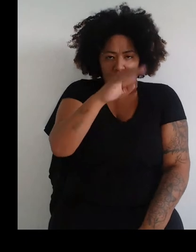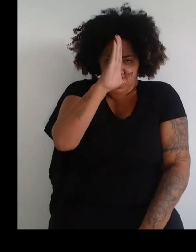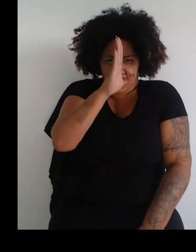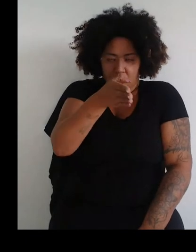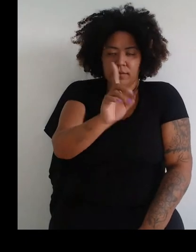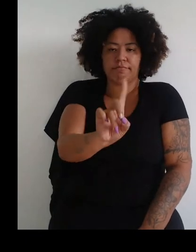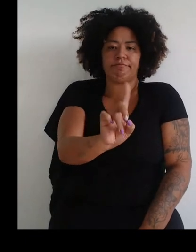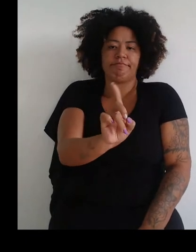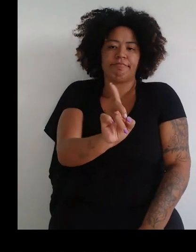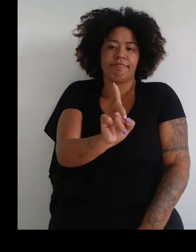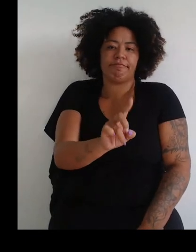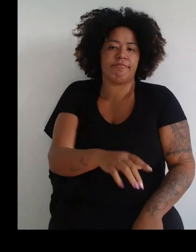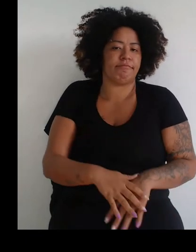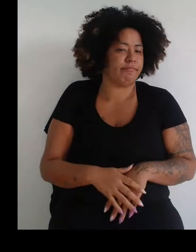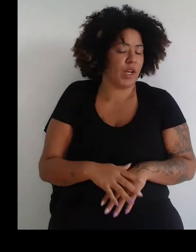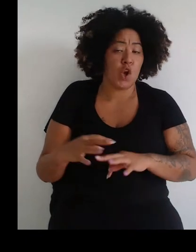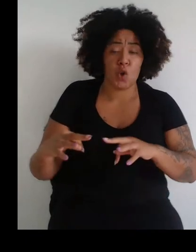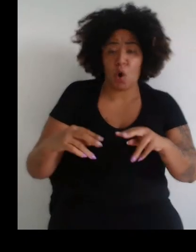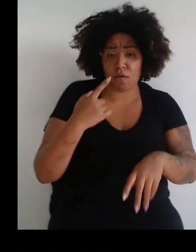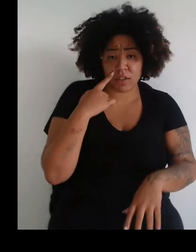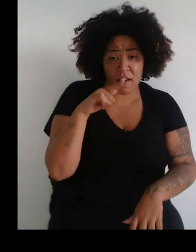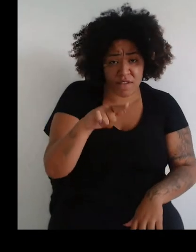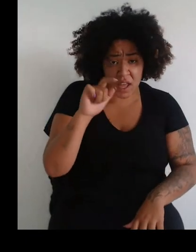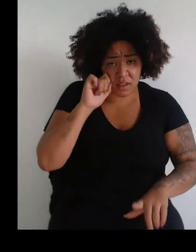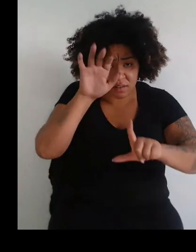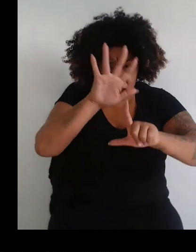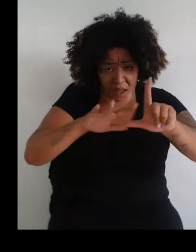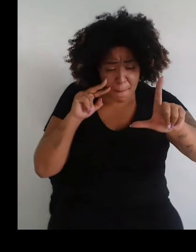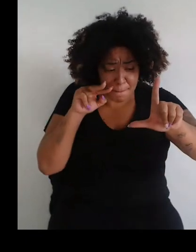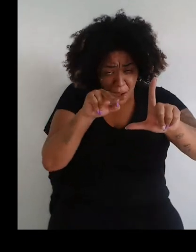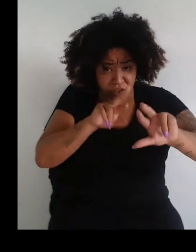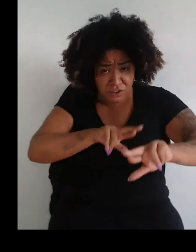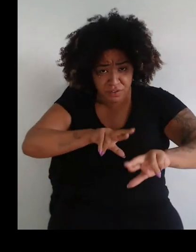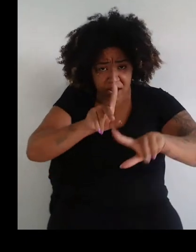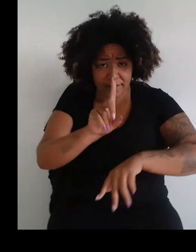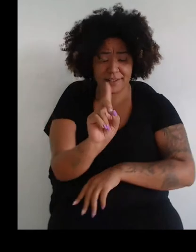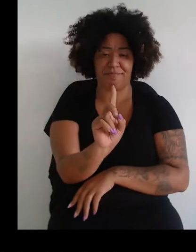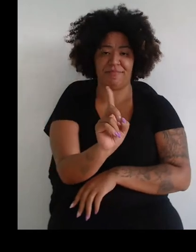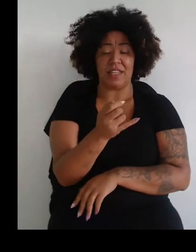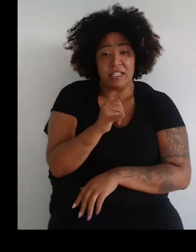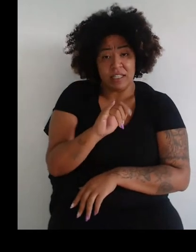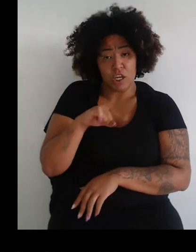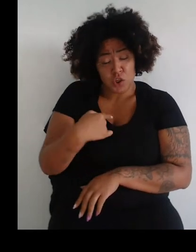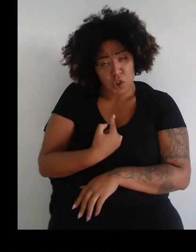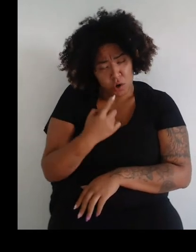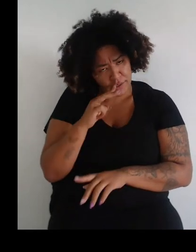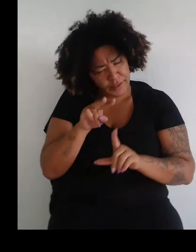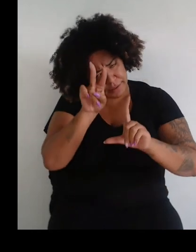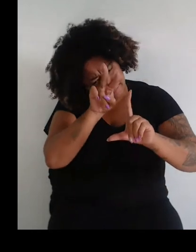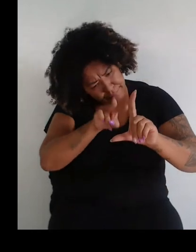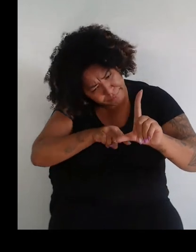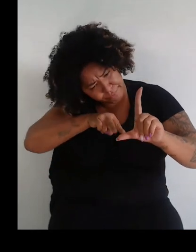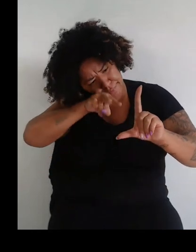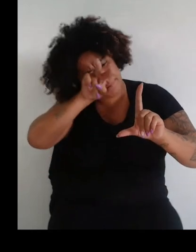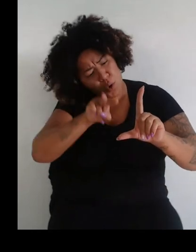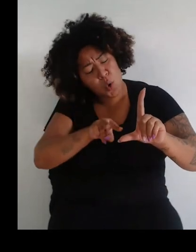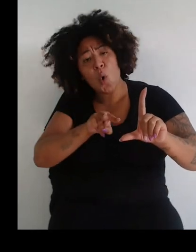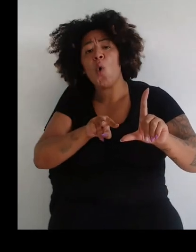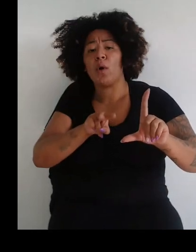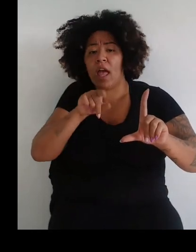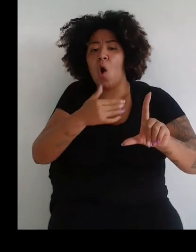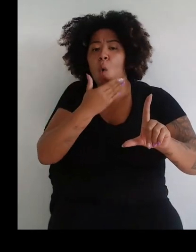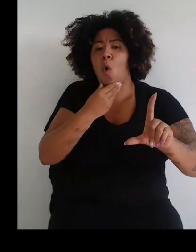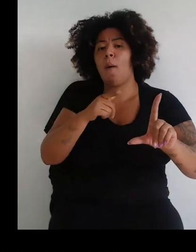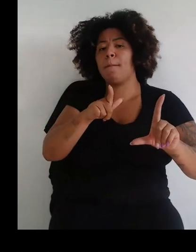nessa imagem que pode localizar a diferença sexual se nós como leitores quisermos ver um homem quear nessa